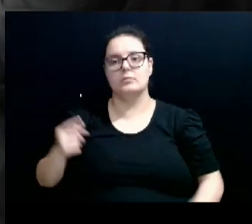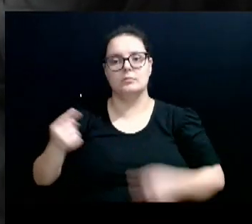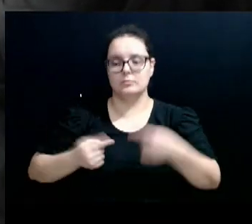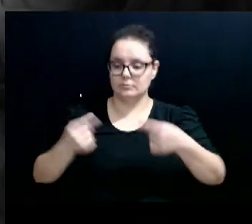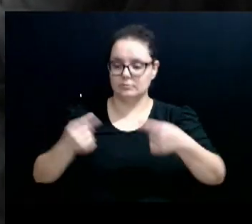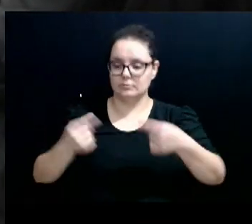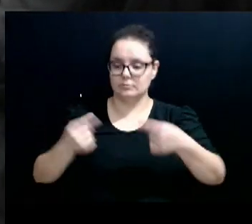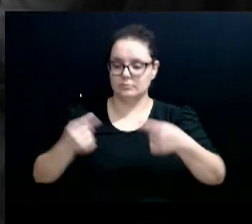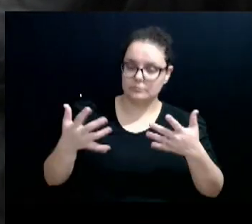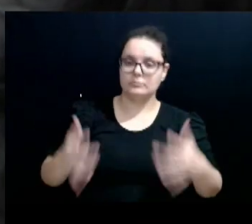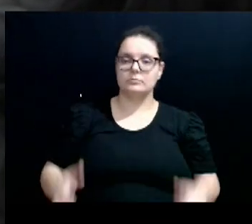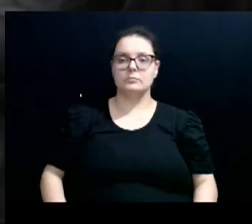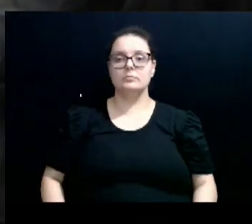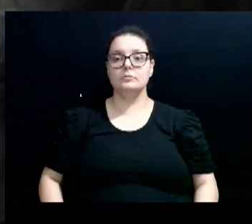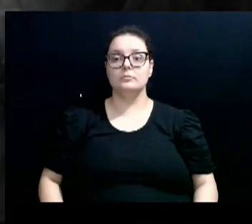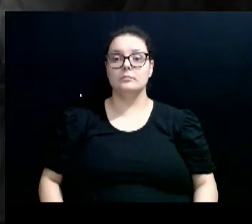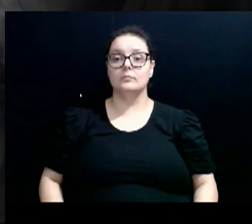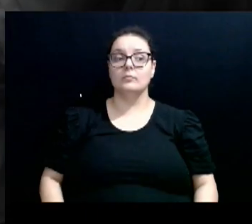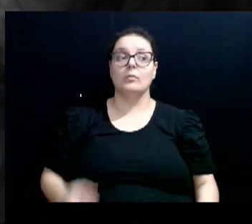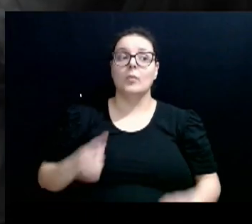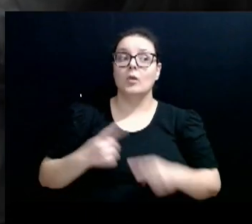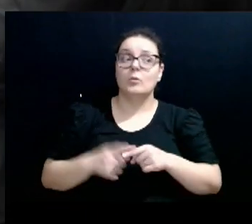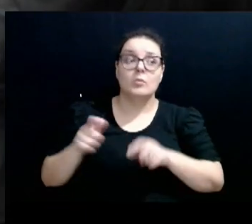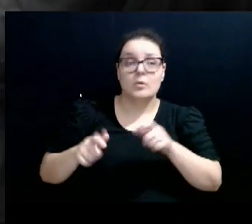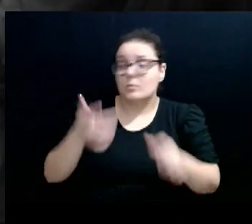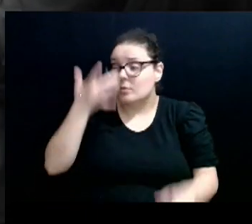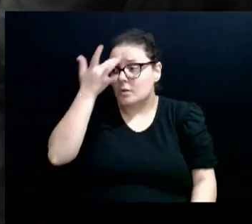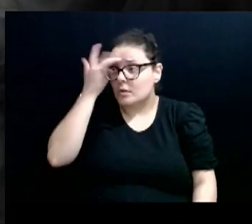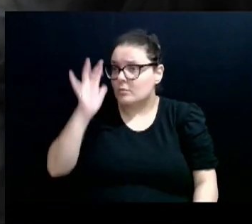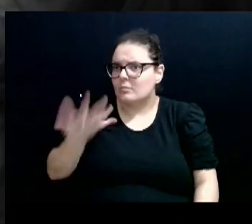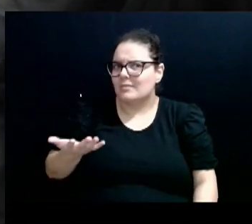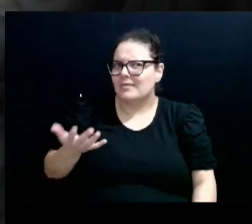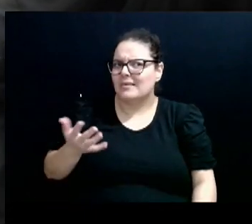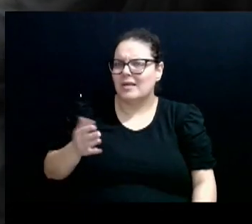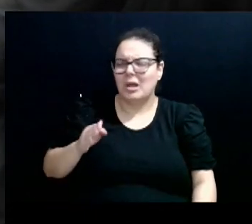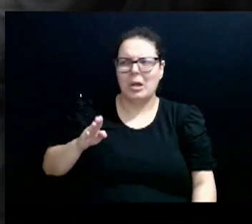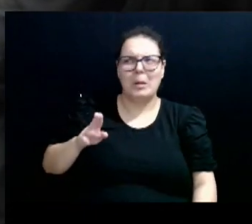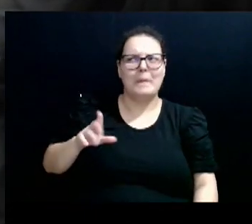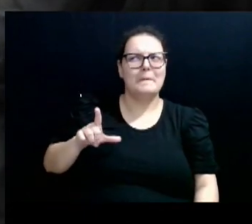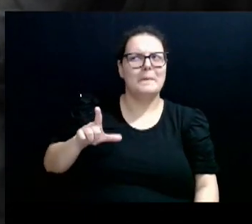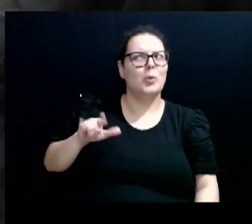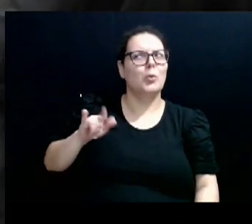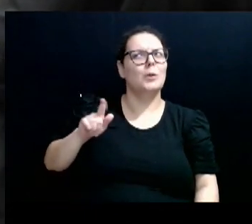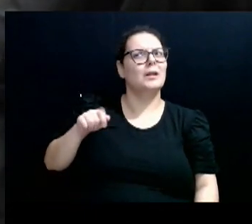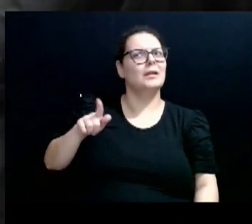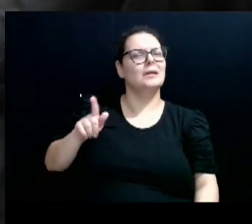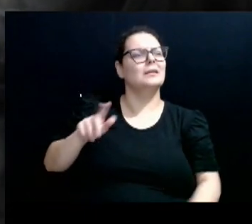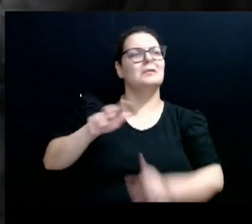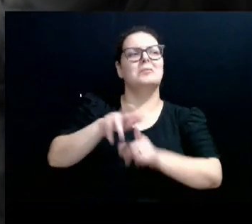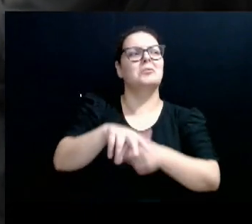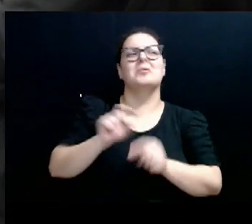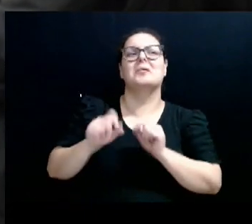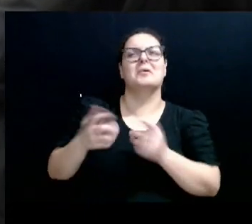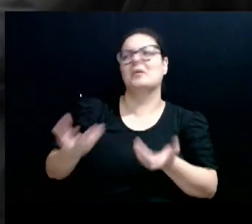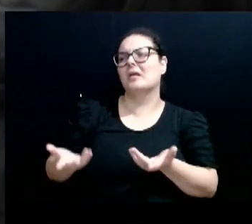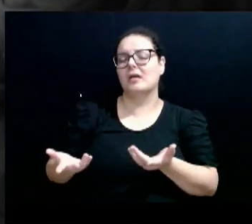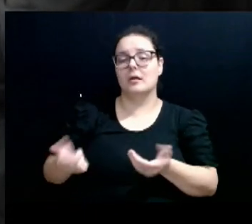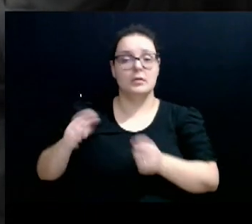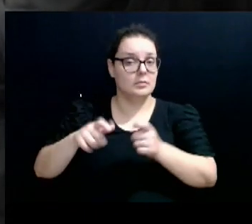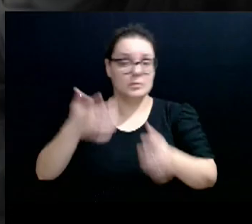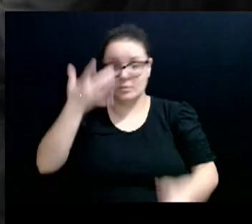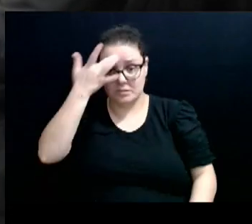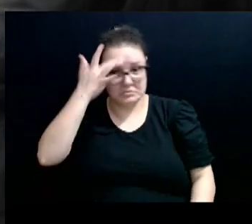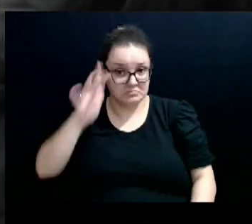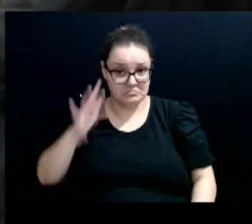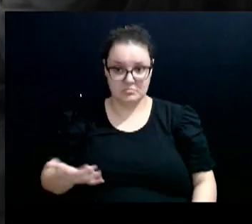porque as pessoas também não sabiam o que era isso. O que é bullying? É um nome... Então, As pessoas não sabiam. E nós